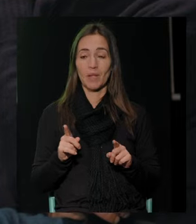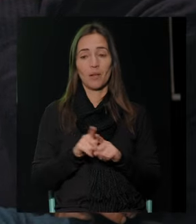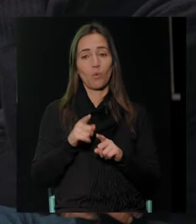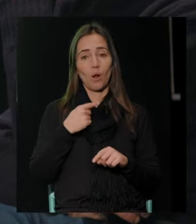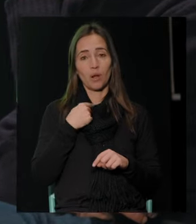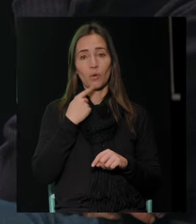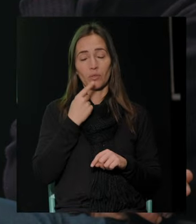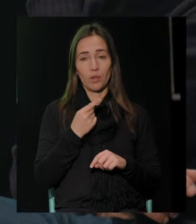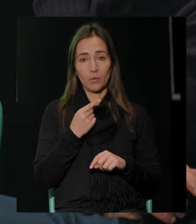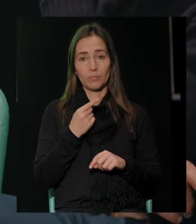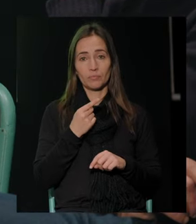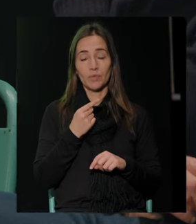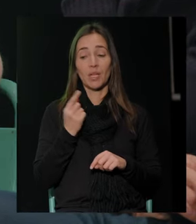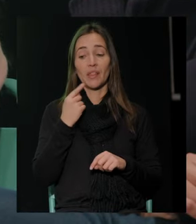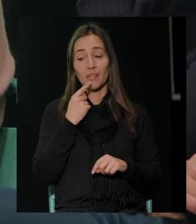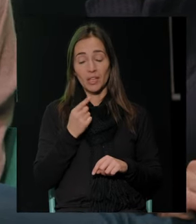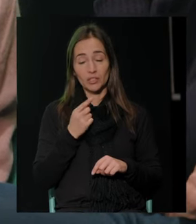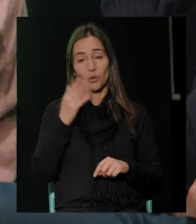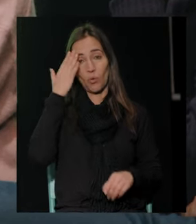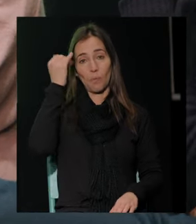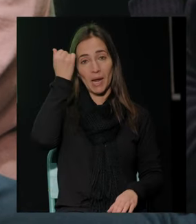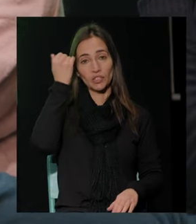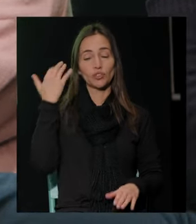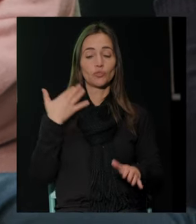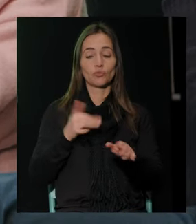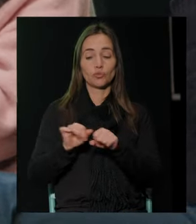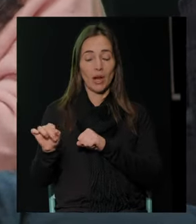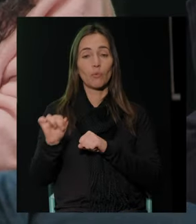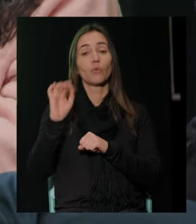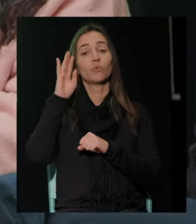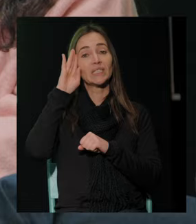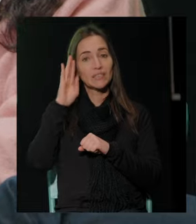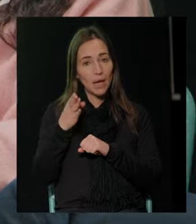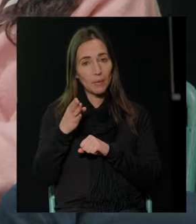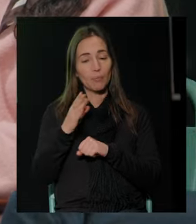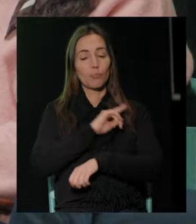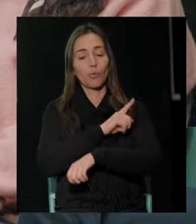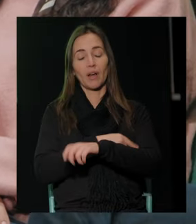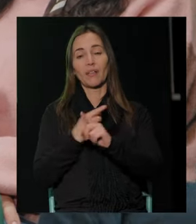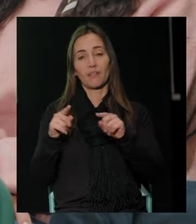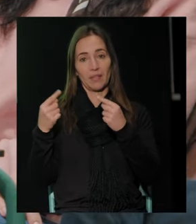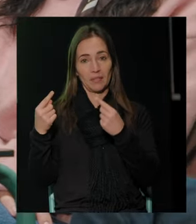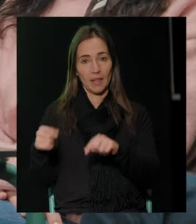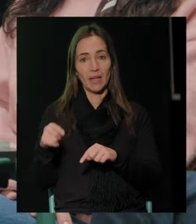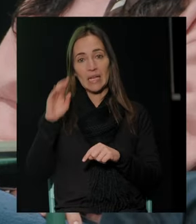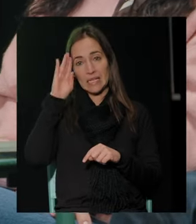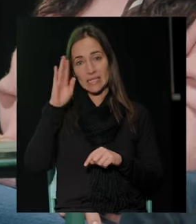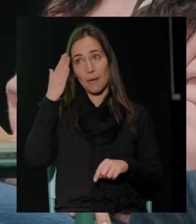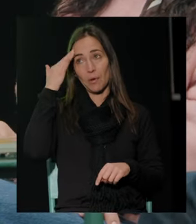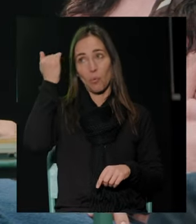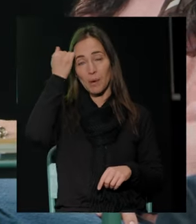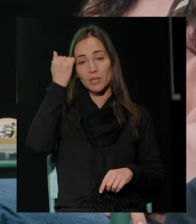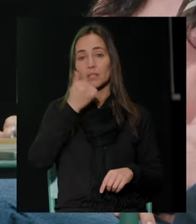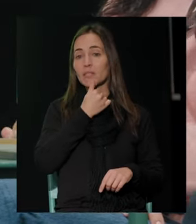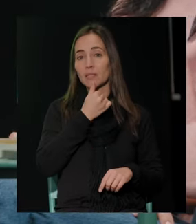a não-dominação. Diz que ambos, mestre e escravo, sabem que há uma diferença de poder, sabem que quando o mestre quiser